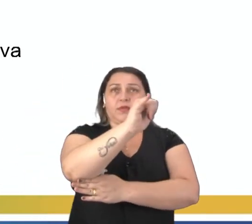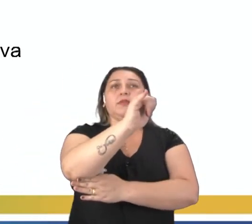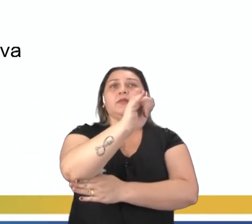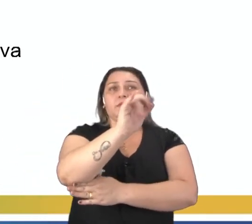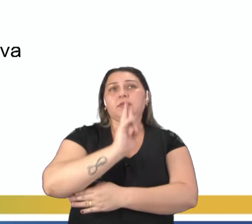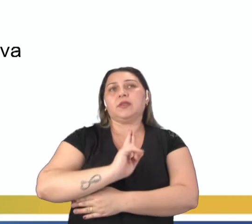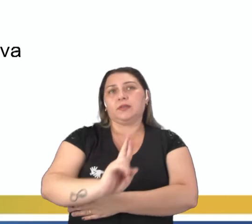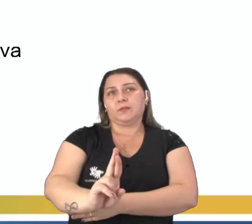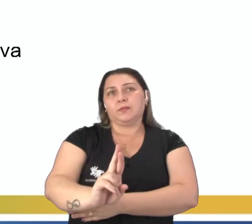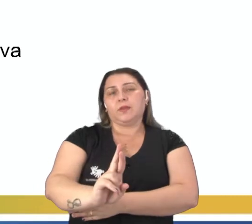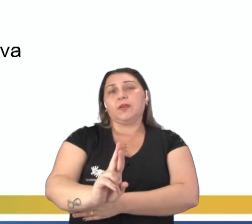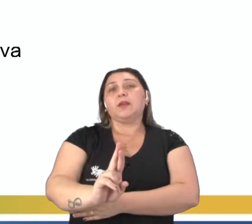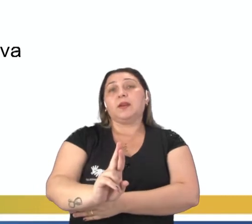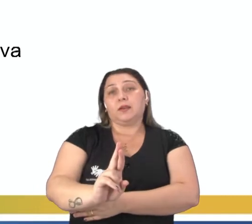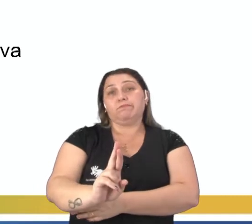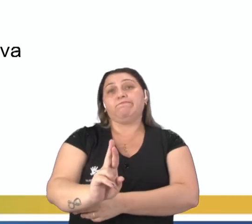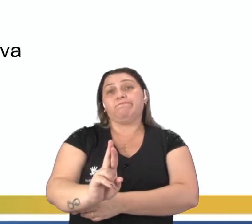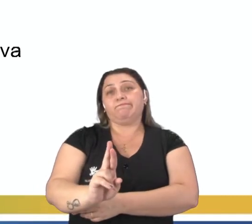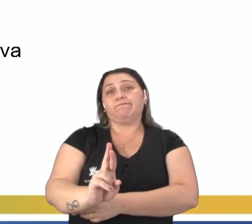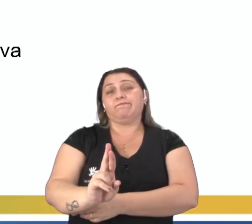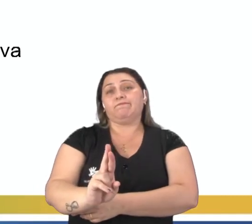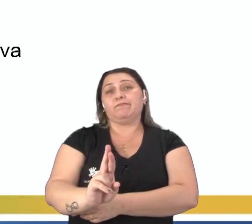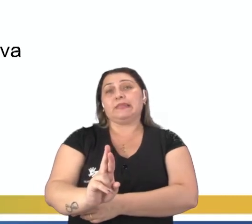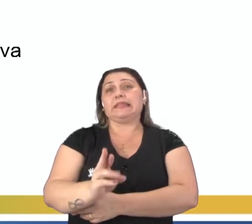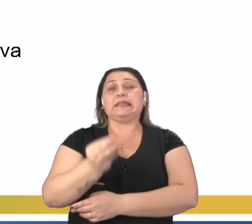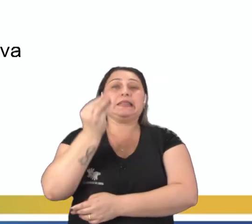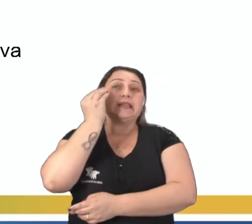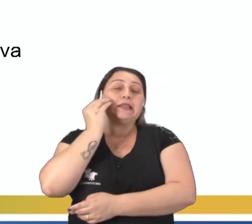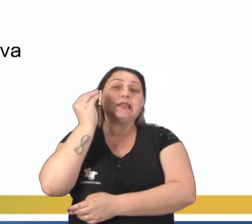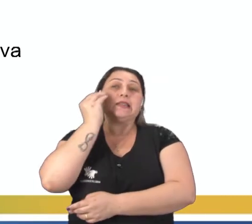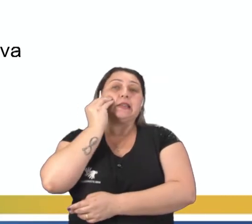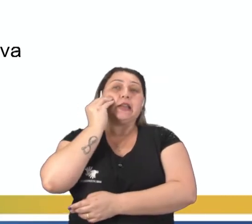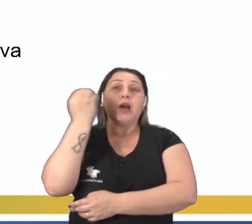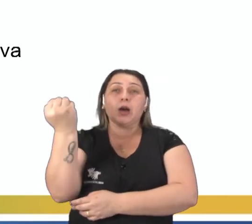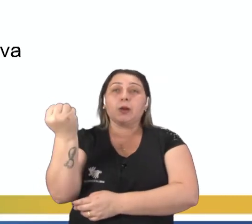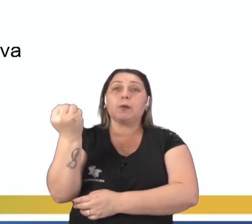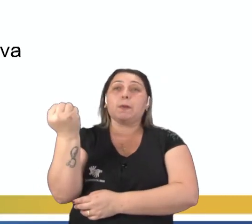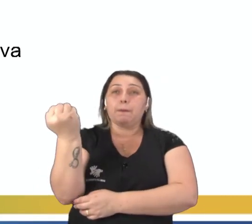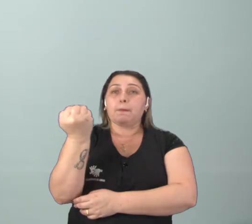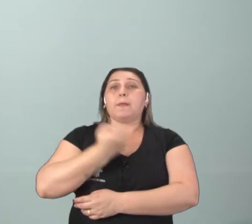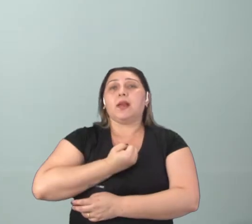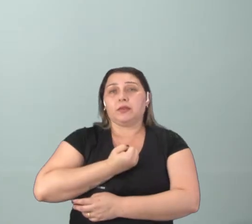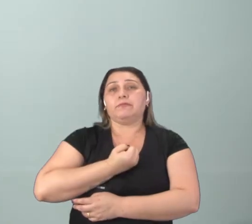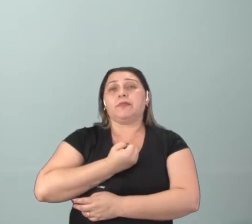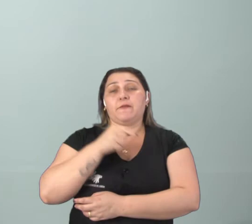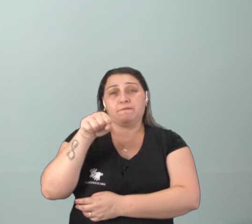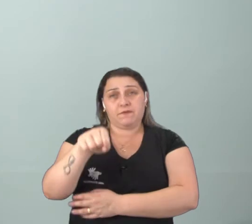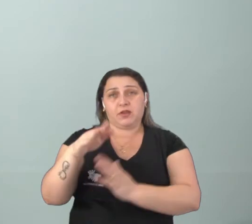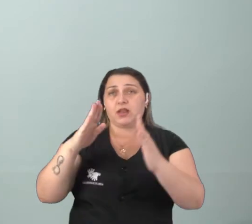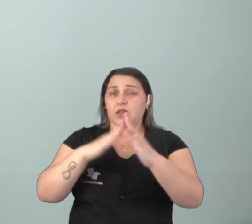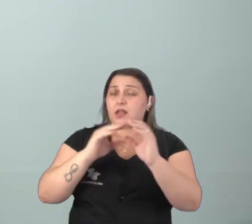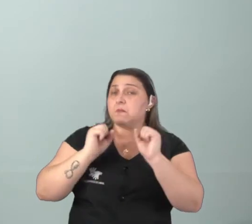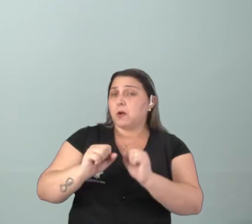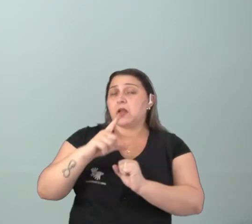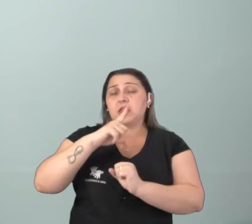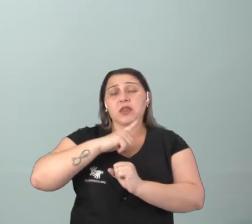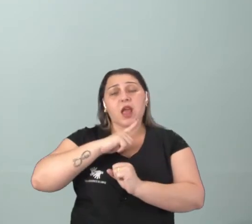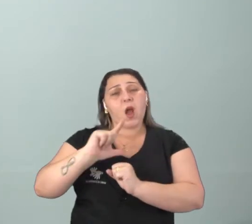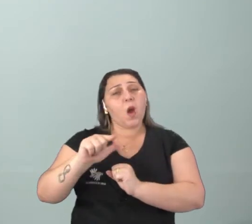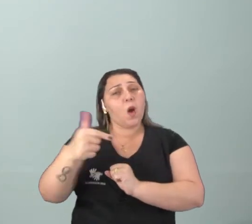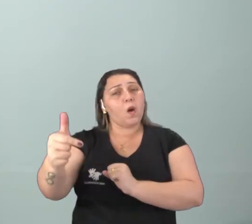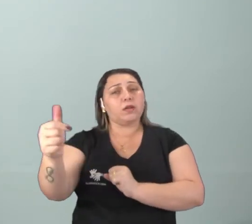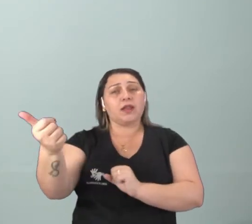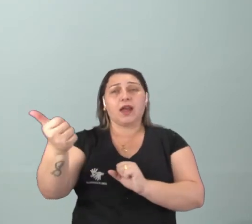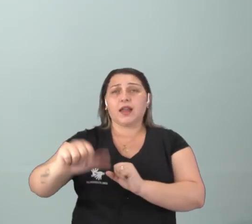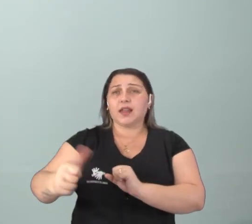possibilidade de resposta. Possivelmente estava tentando tirar a própria vida. Você em casa pode ter tido outra